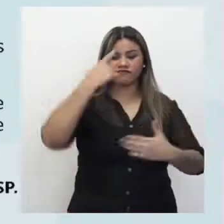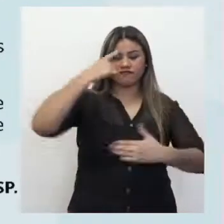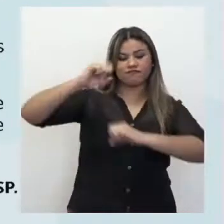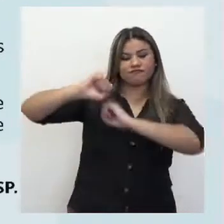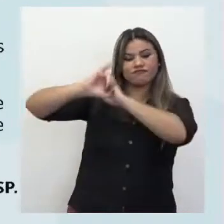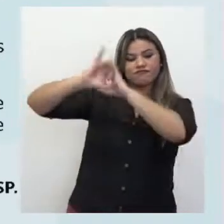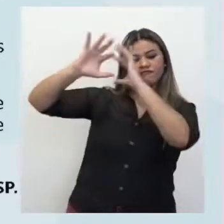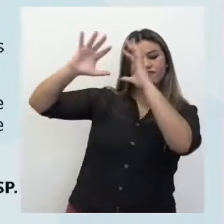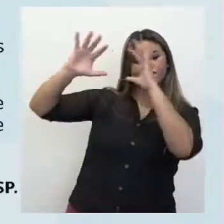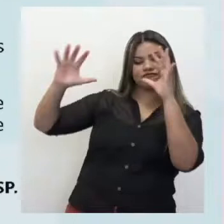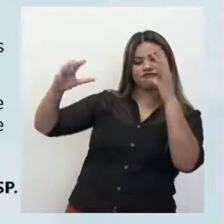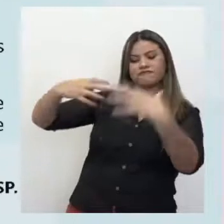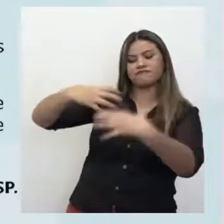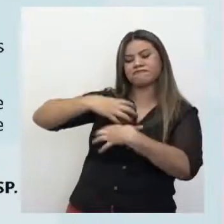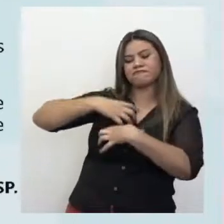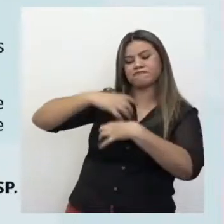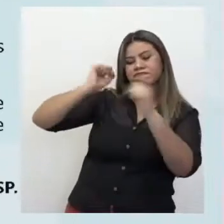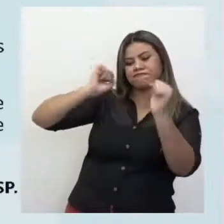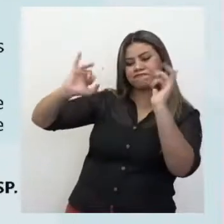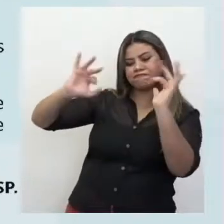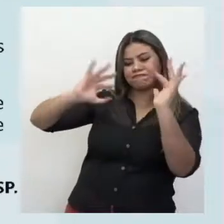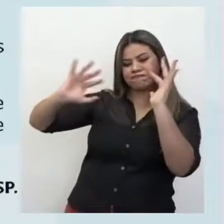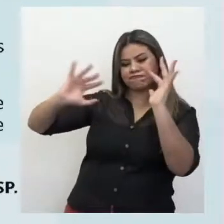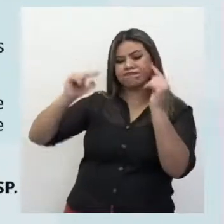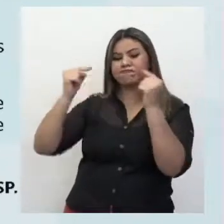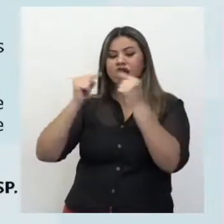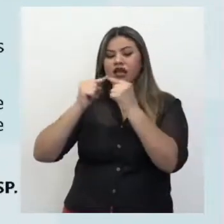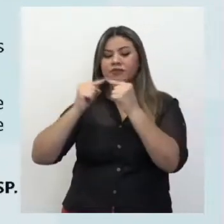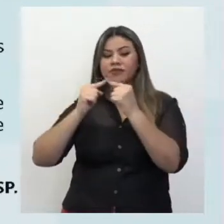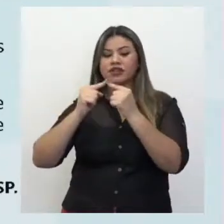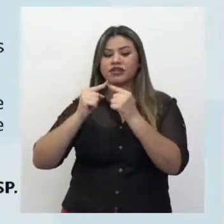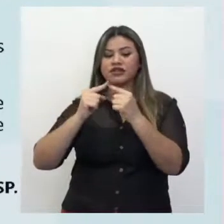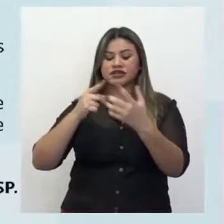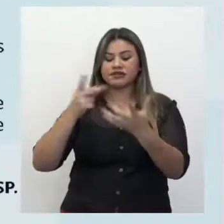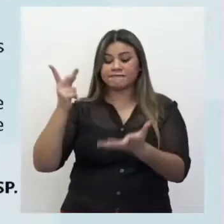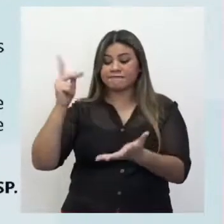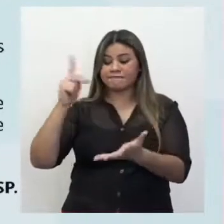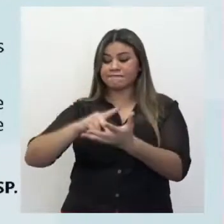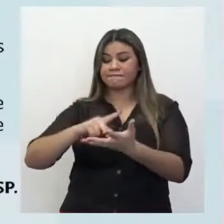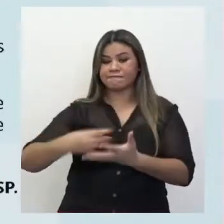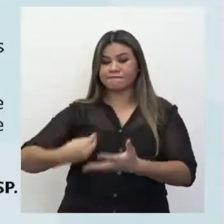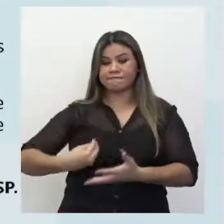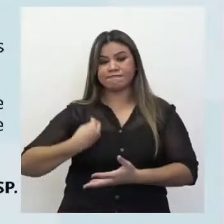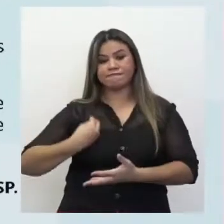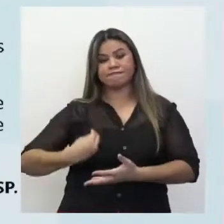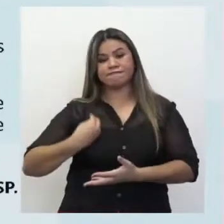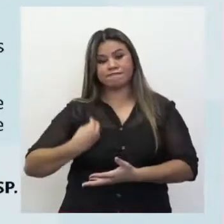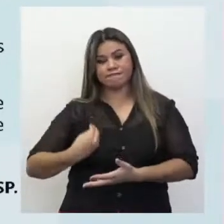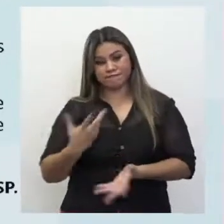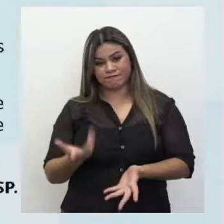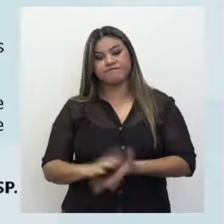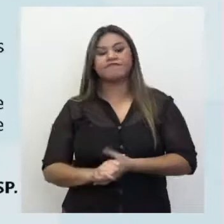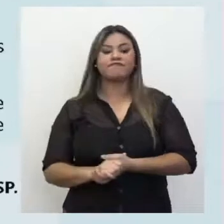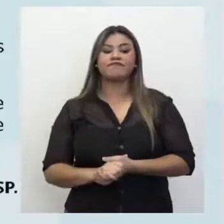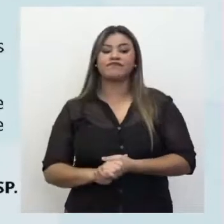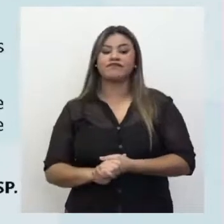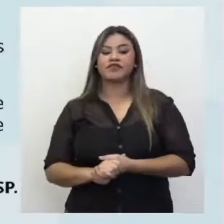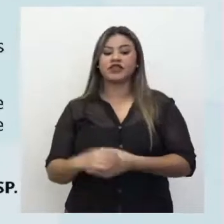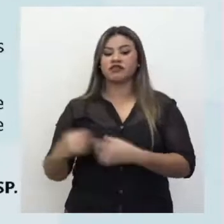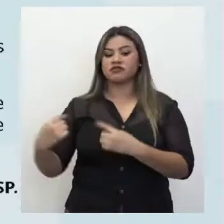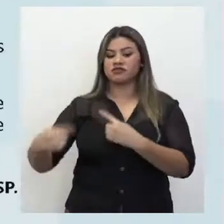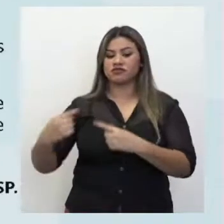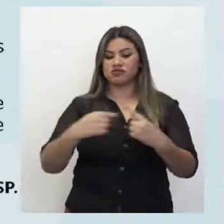imaginação, sentimentos e reflexões a respeito da realidade que nos cerca. Traz discussões relacionadas